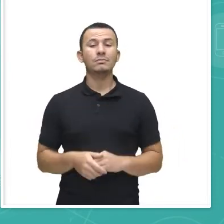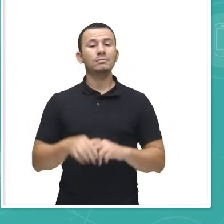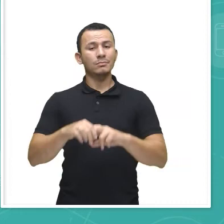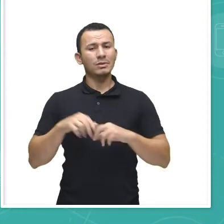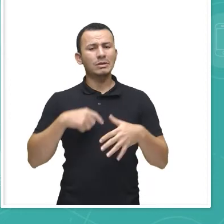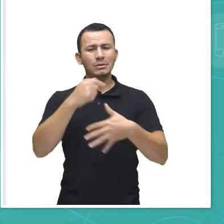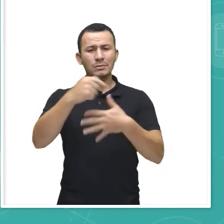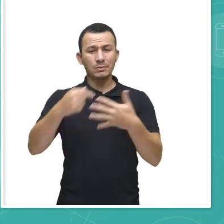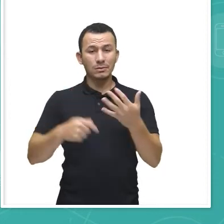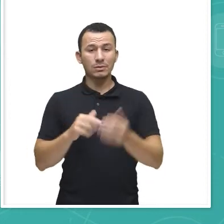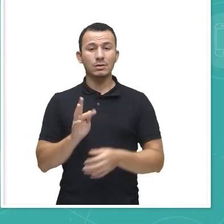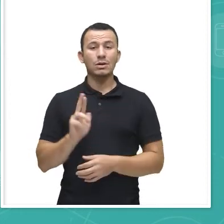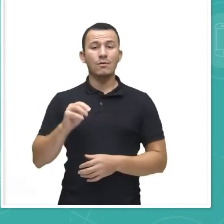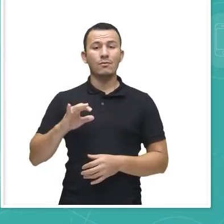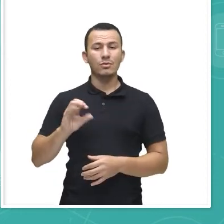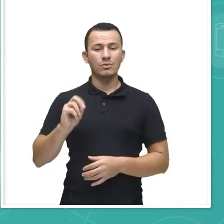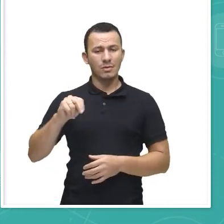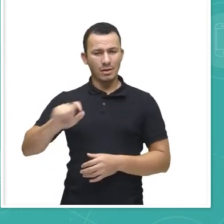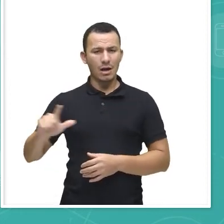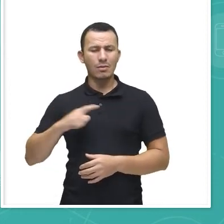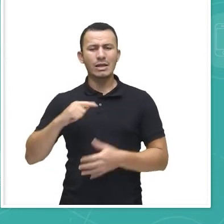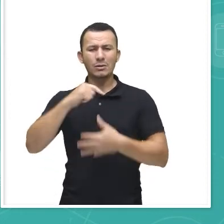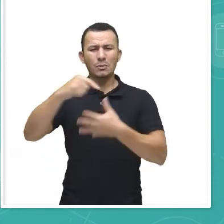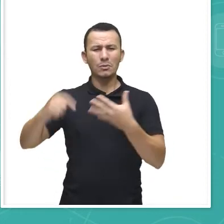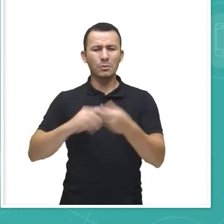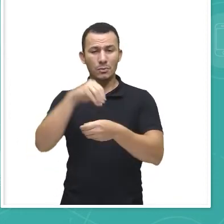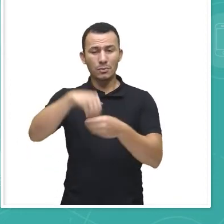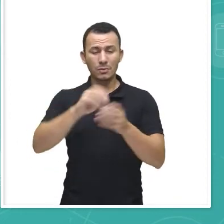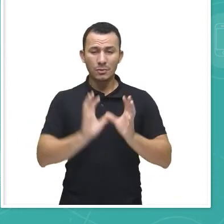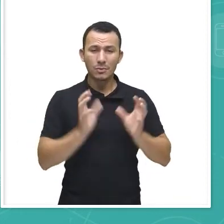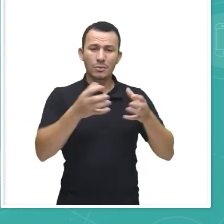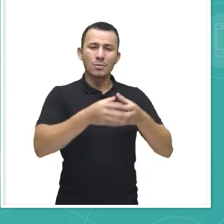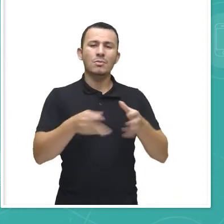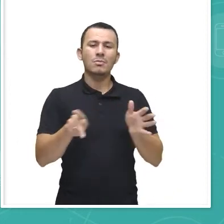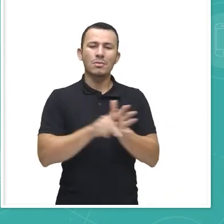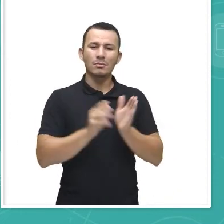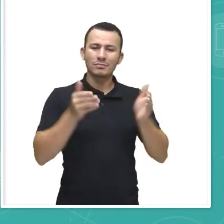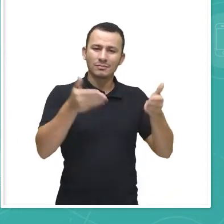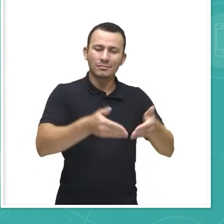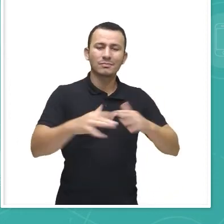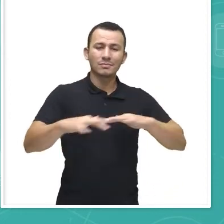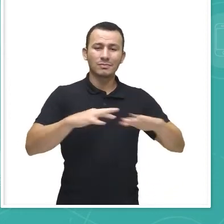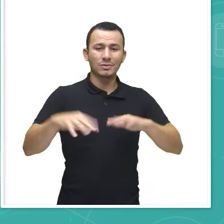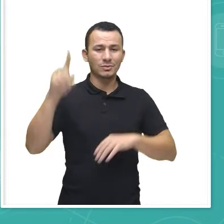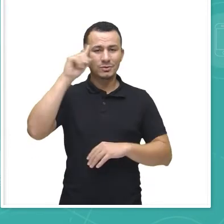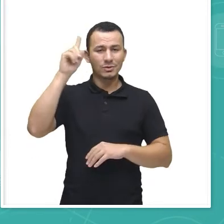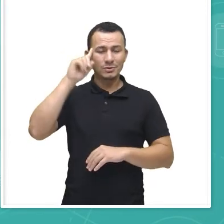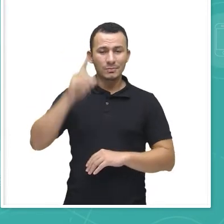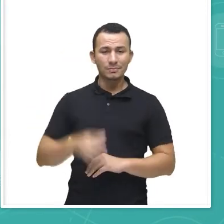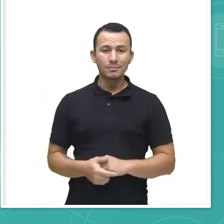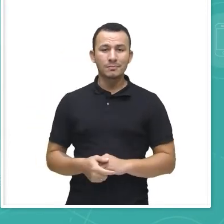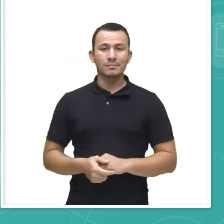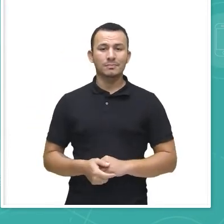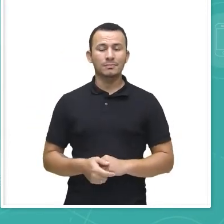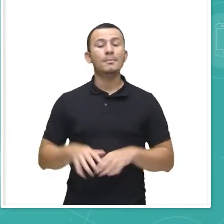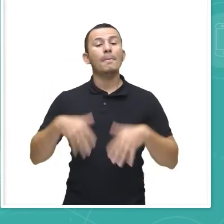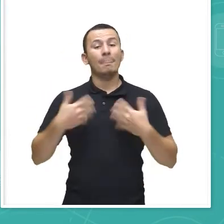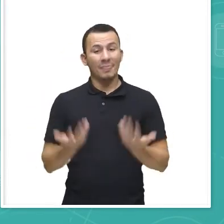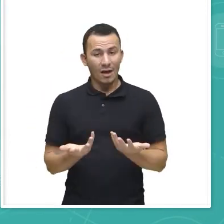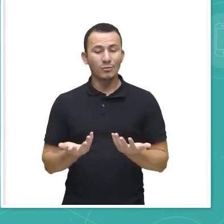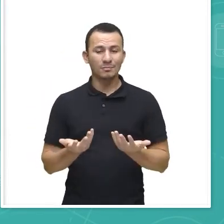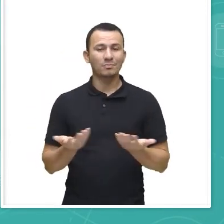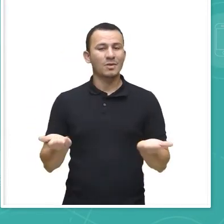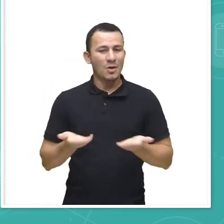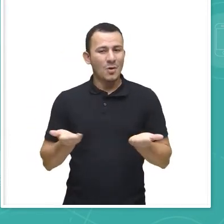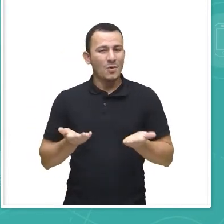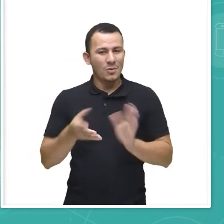ginástica funcional, porque trabalha movimentos do nosso cotidiano. Bem, pessoal, então essa daqui foi